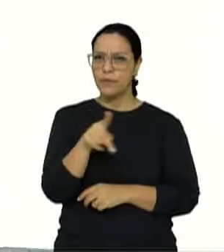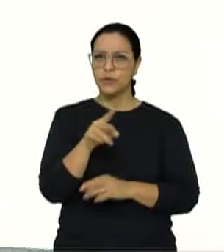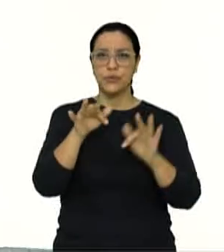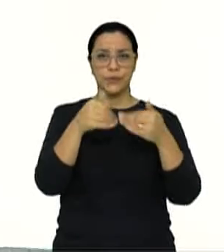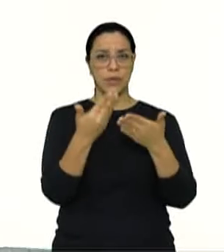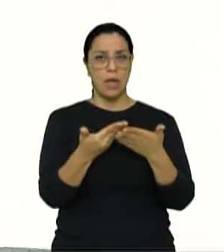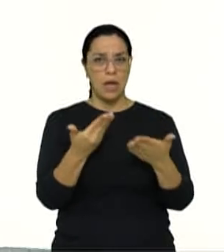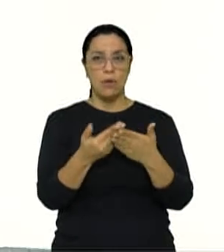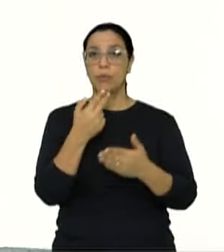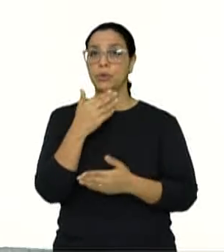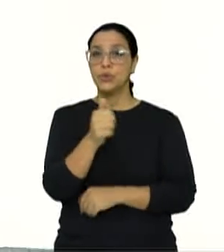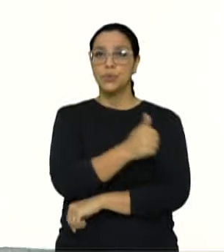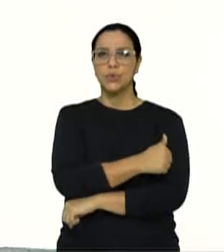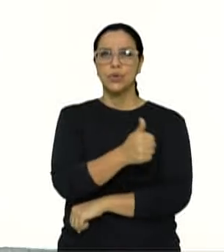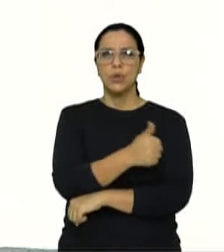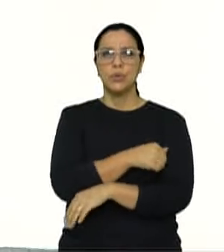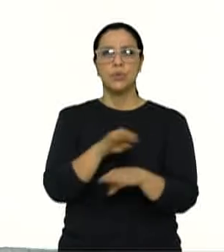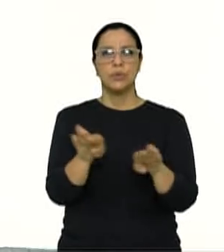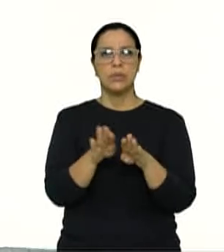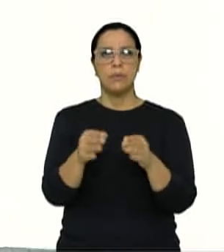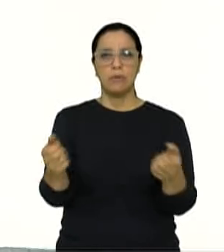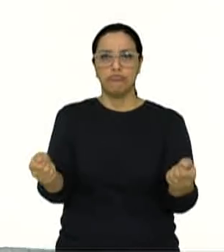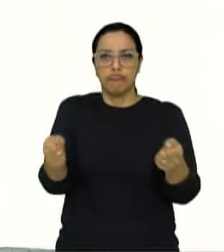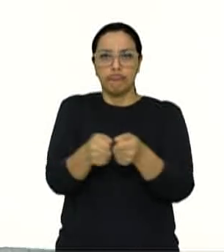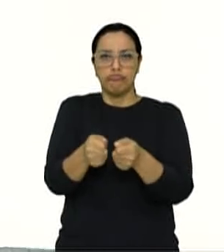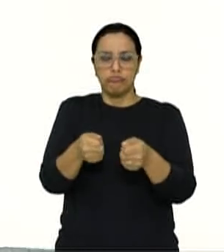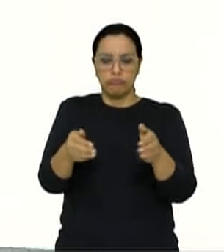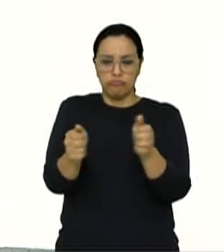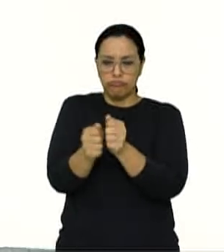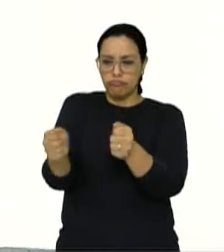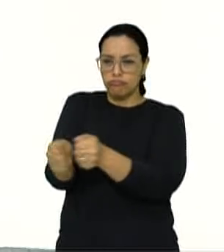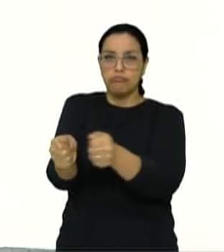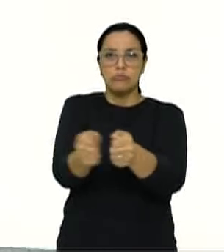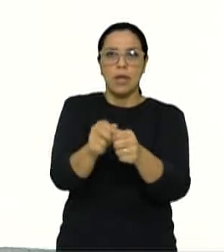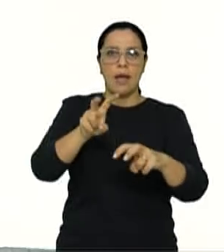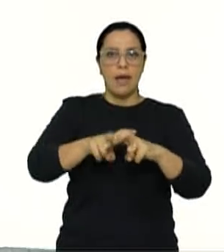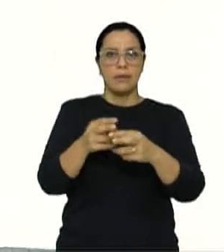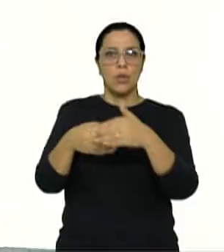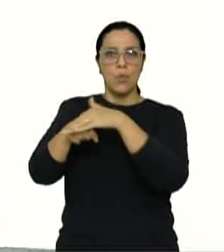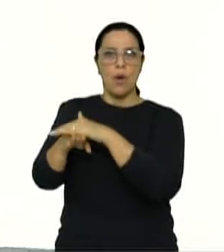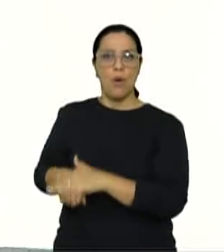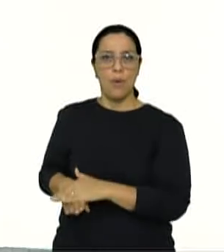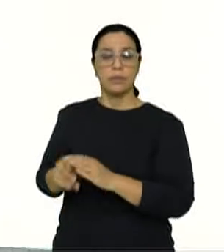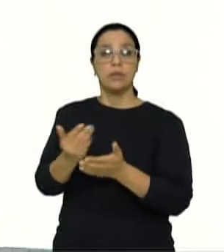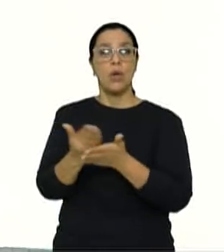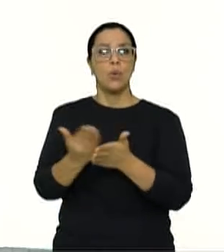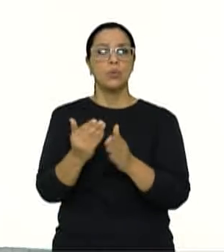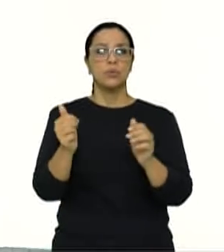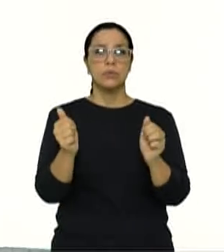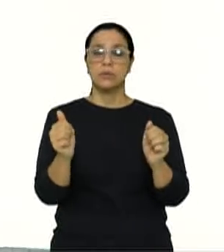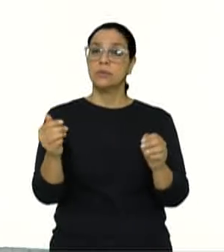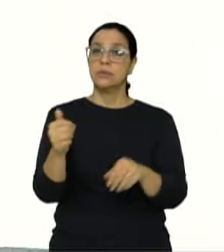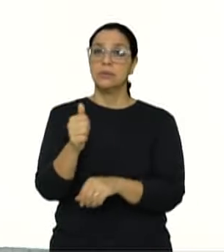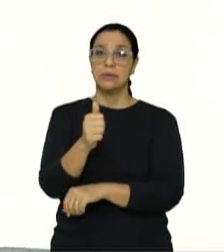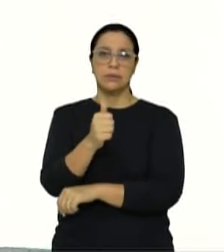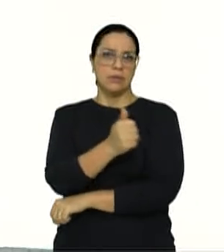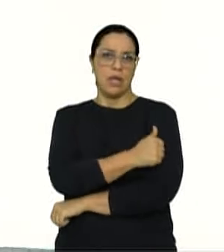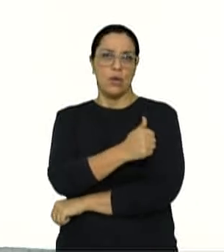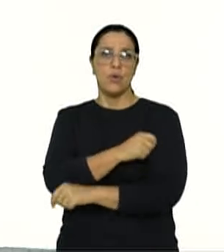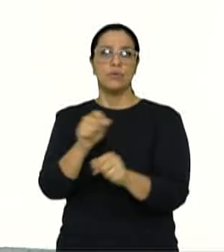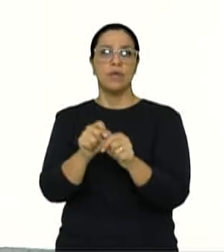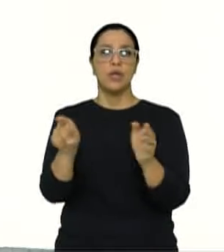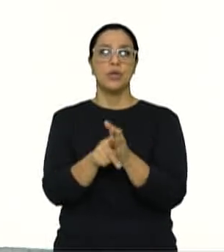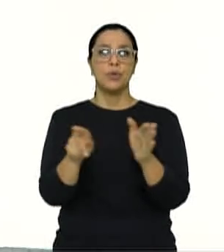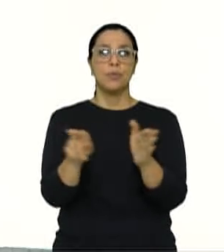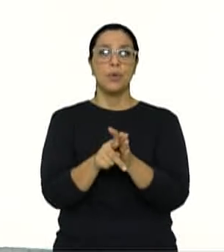final da aula, solicitou que os alunos fechassem as cadeiras para guardá-las. Depois de guardadas, os alunos fizeram um esboço da vista lateral da